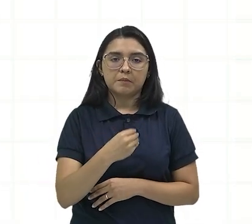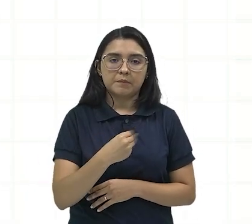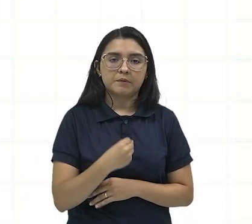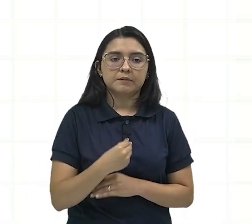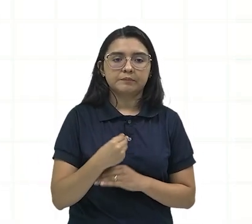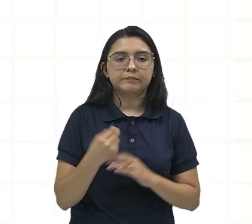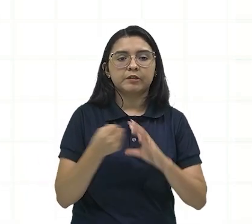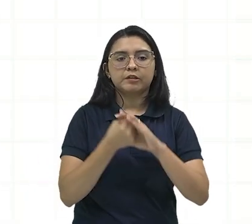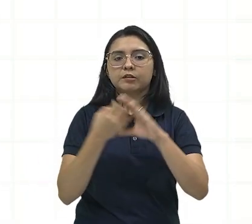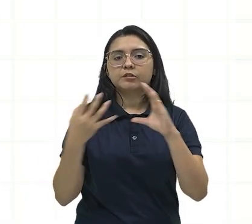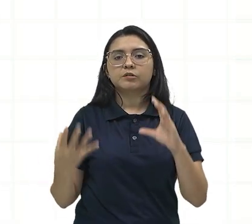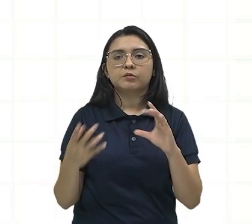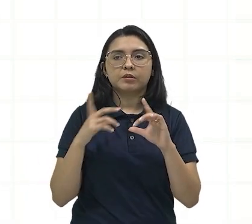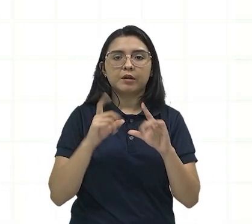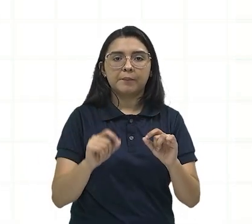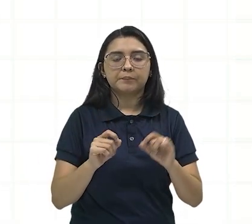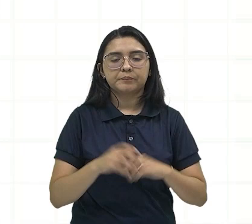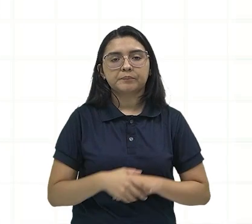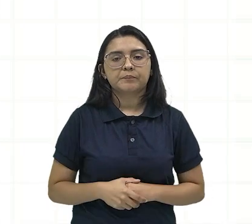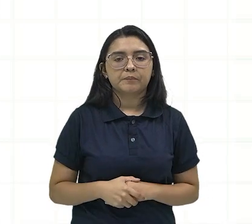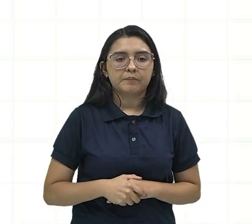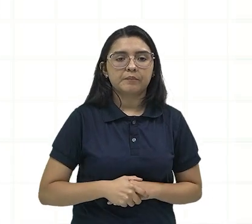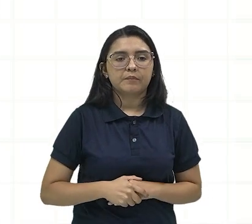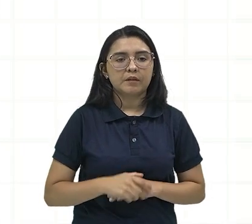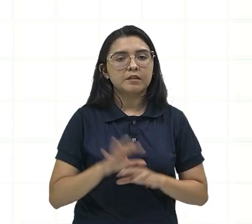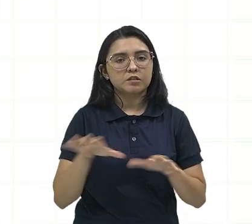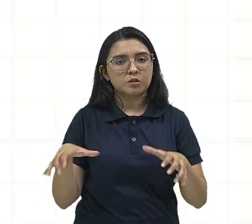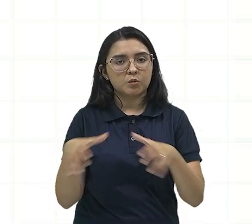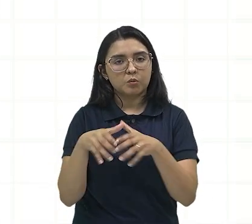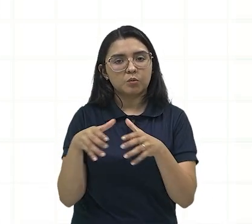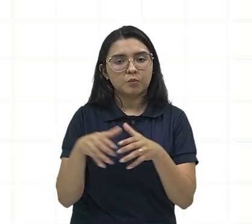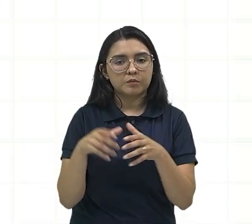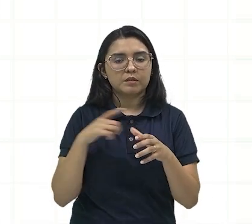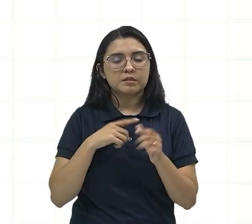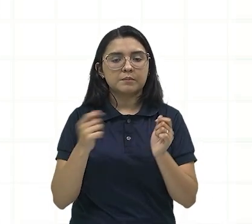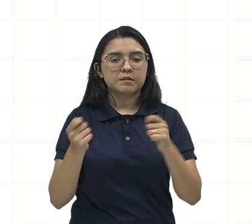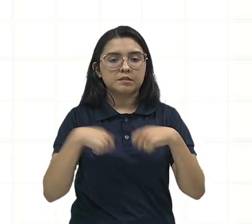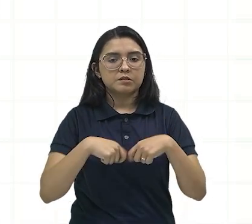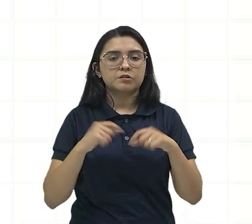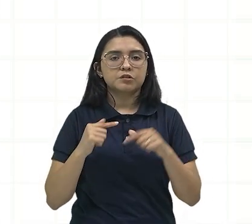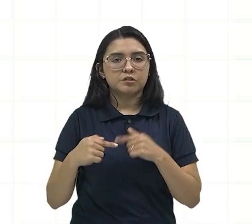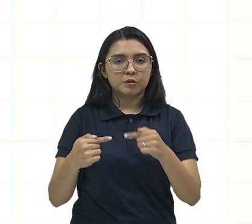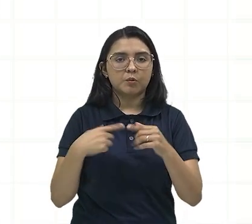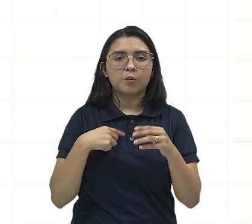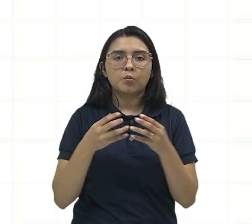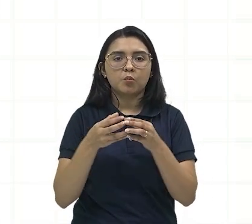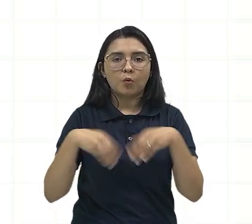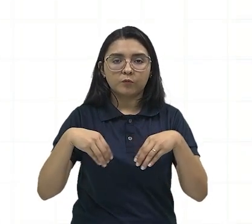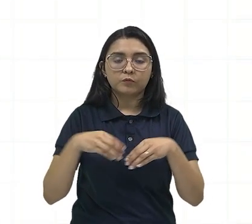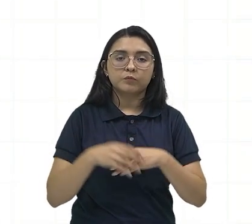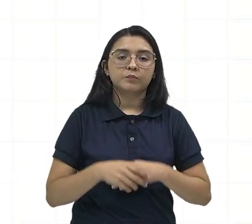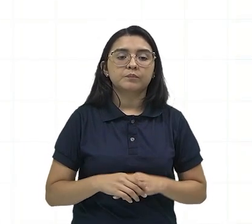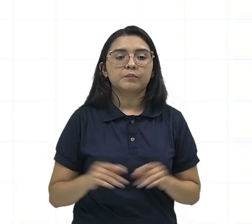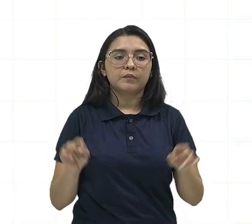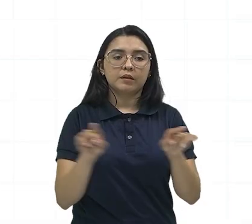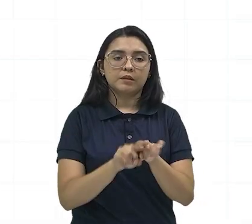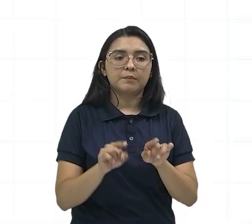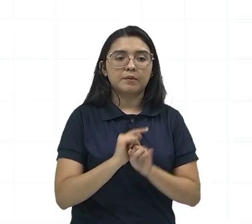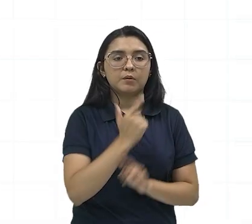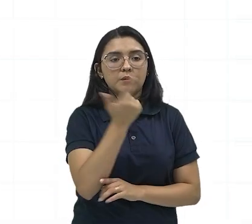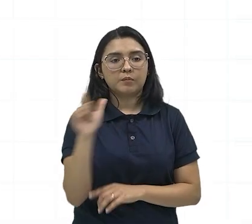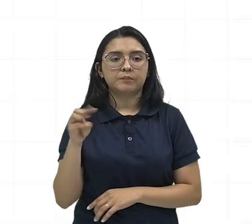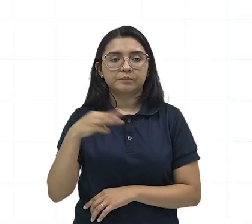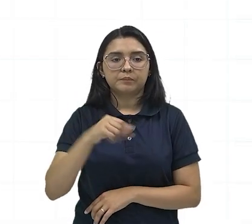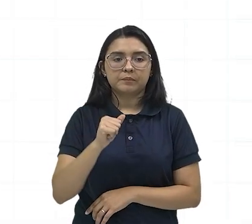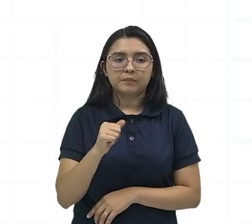Muito característicos nos monotremados, que possuem essa capacidade de botar ovos. Um outro grupo aí são